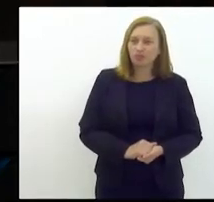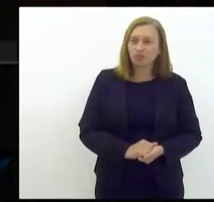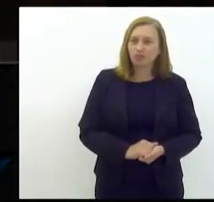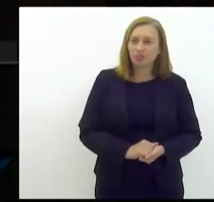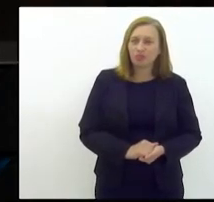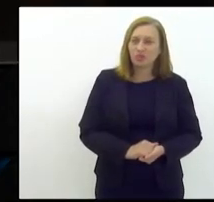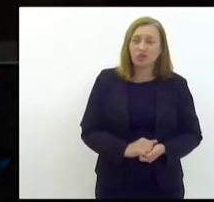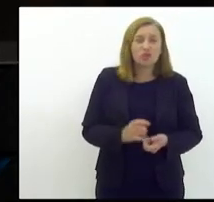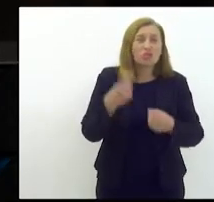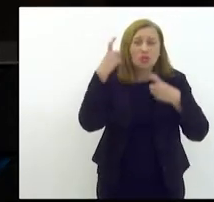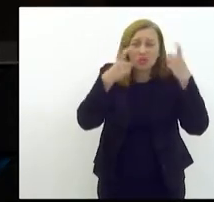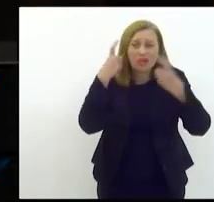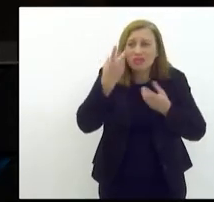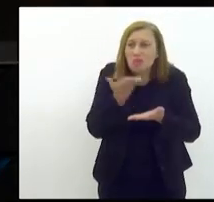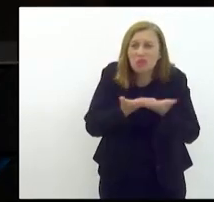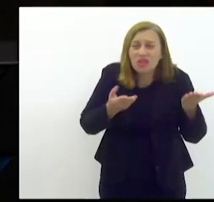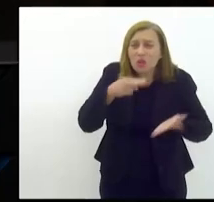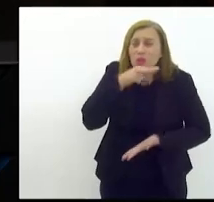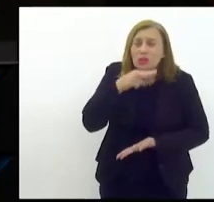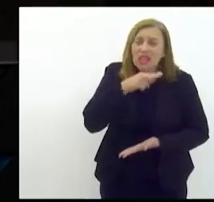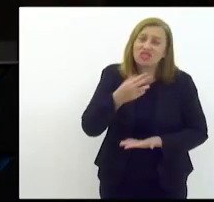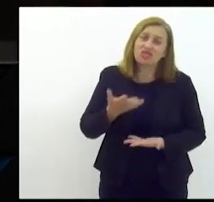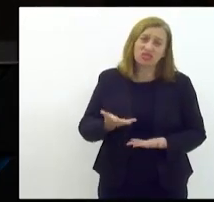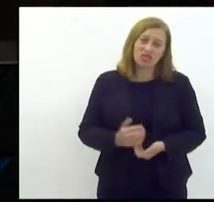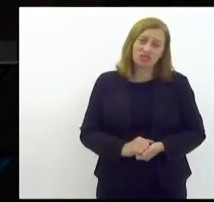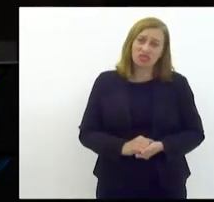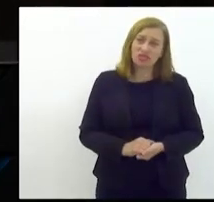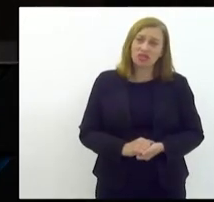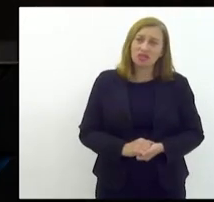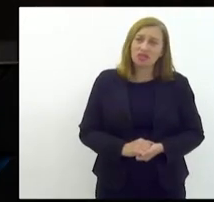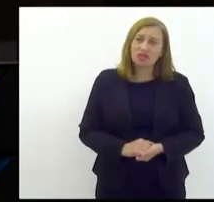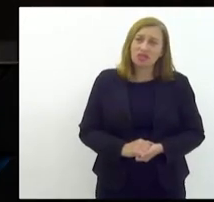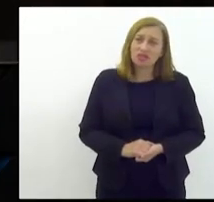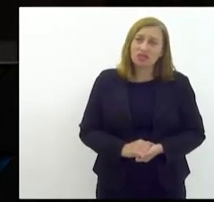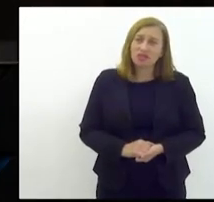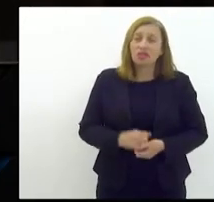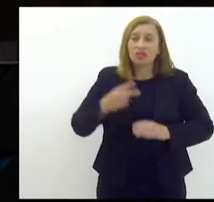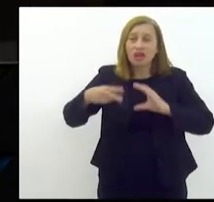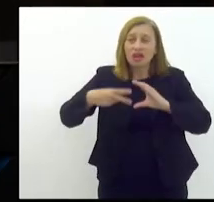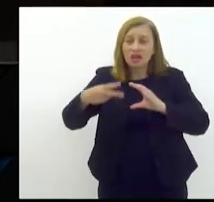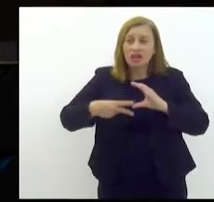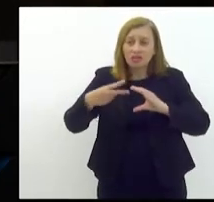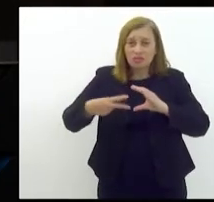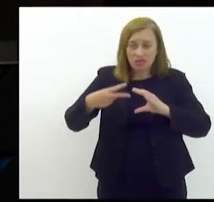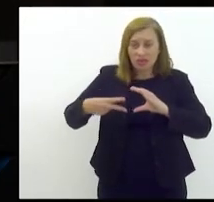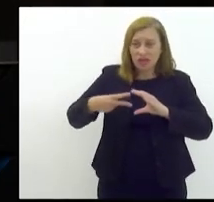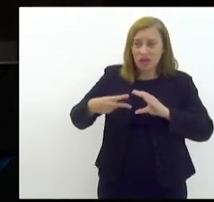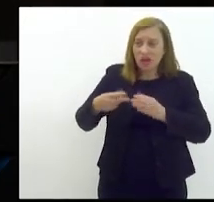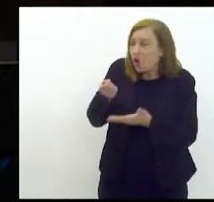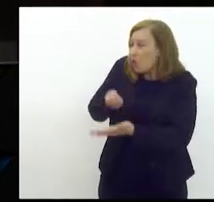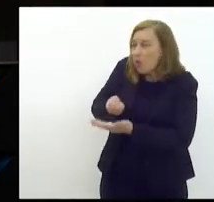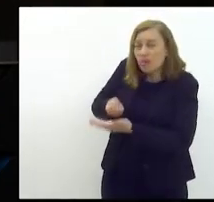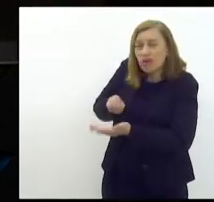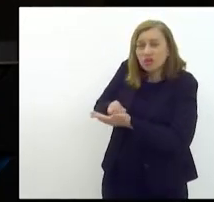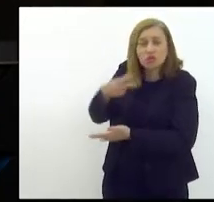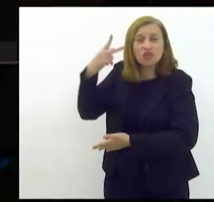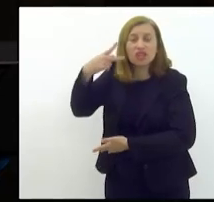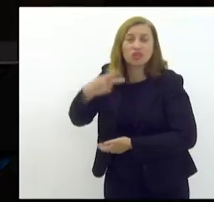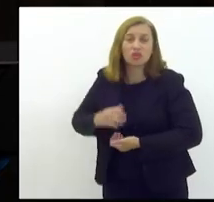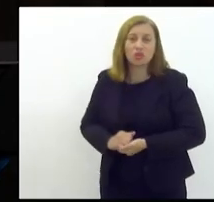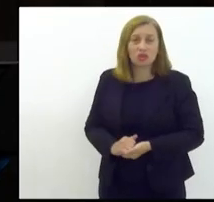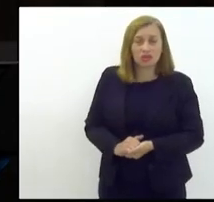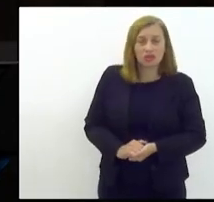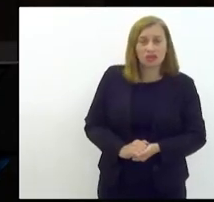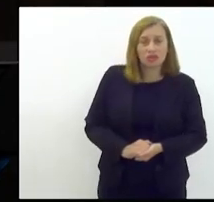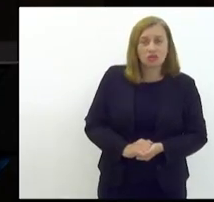e seu desespero por ter pedido só sua netinha esteve na Câmara Municipal cobrando dos vereadores